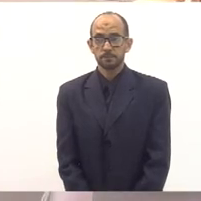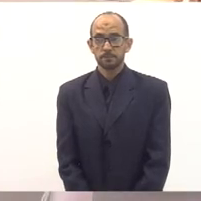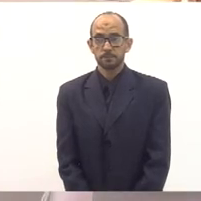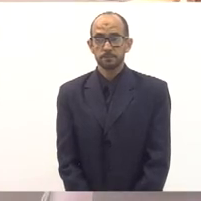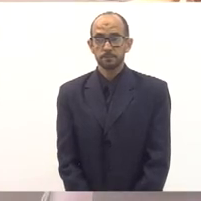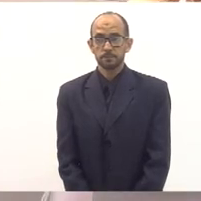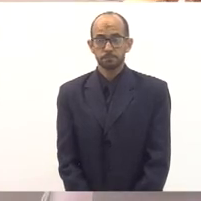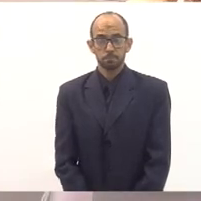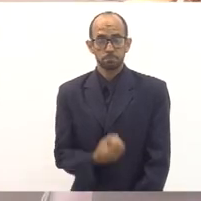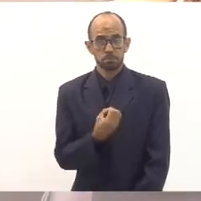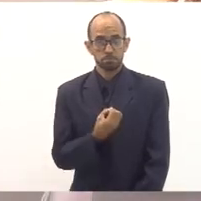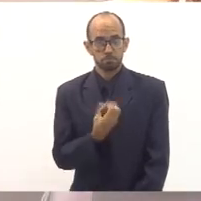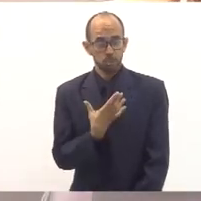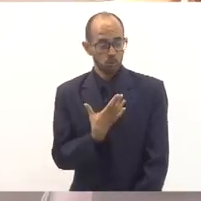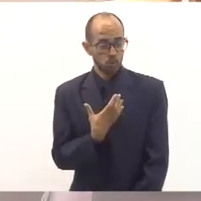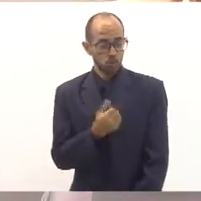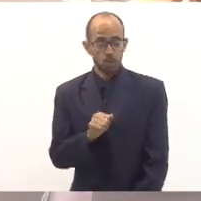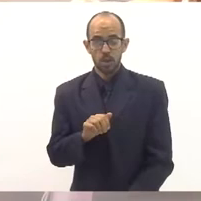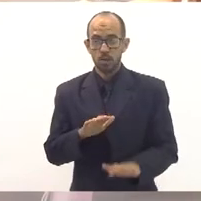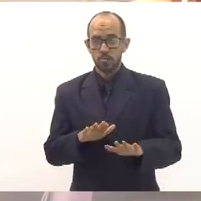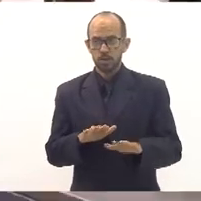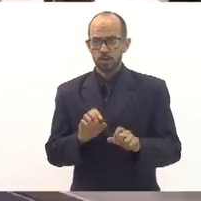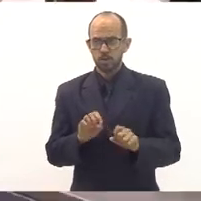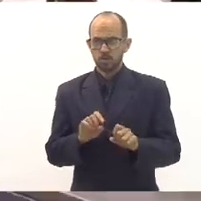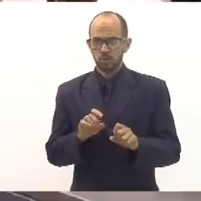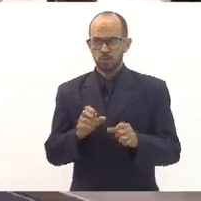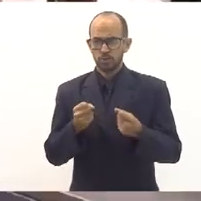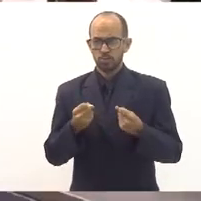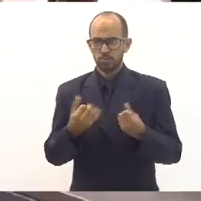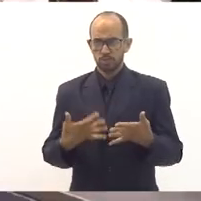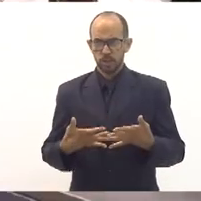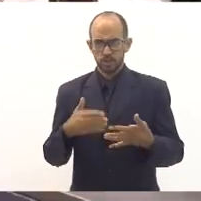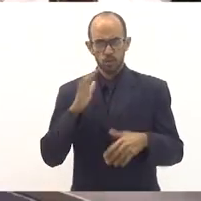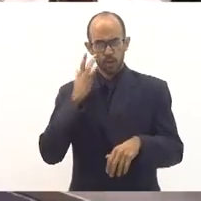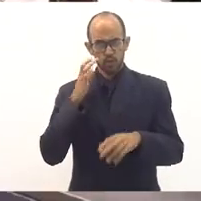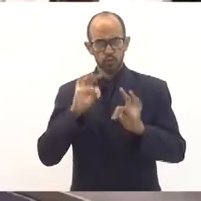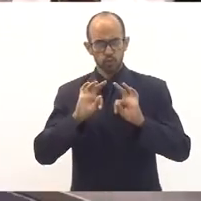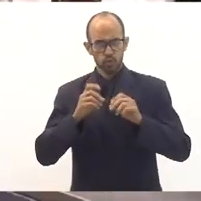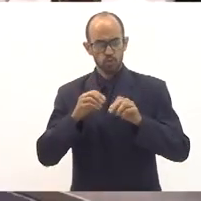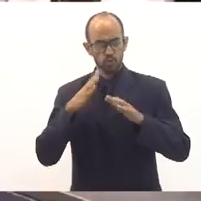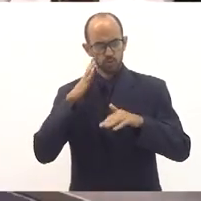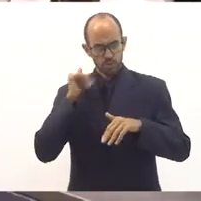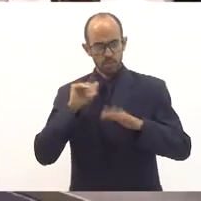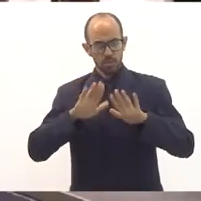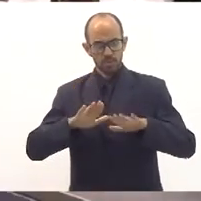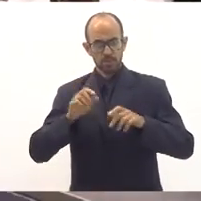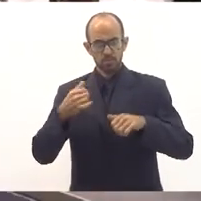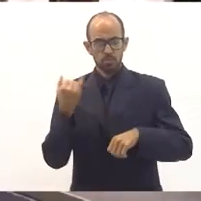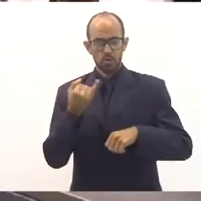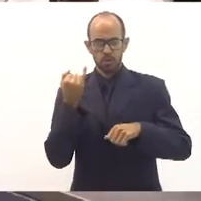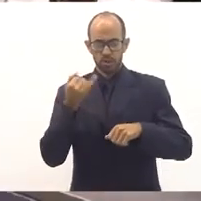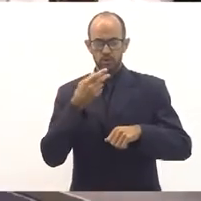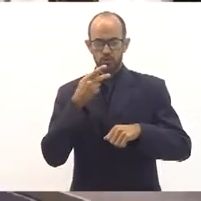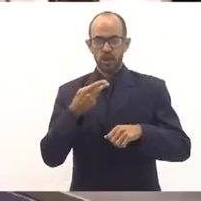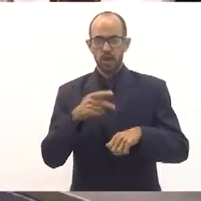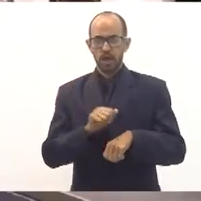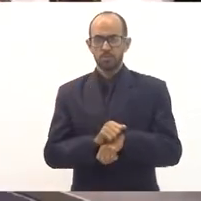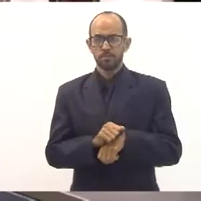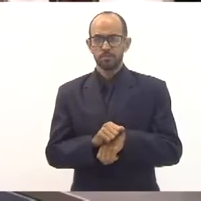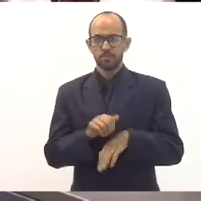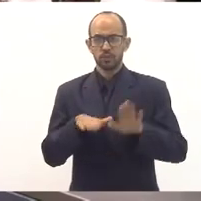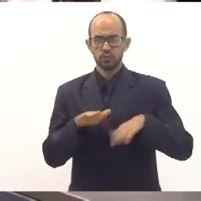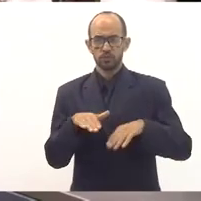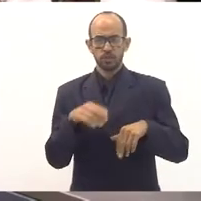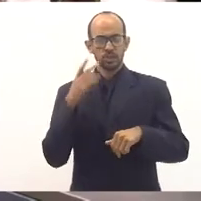a beleza muito bom isso tá fazer um esclarecimento Acho que todos sabe mas é sempre bom esclarecer todas as redes e vejo